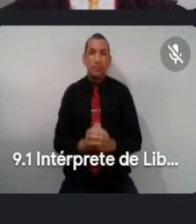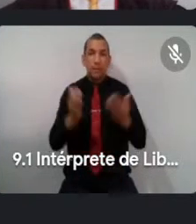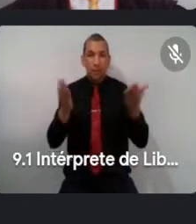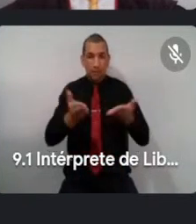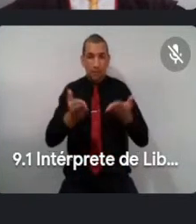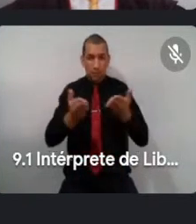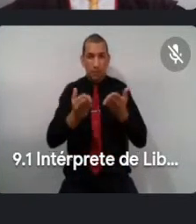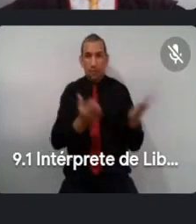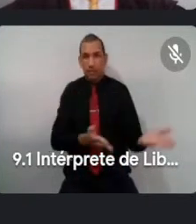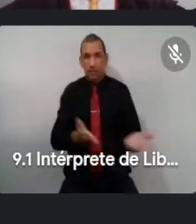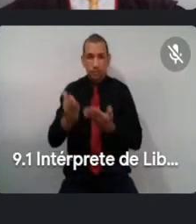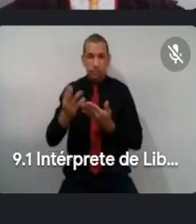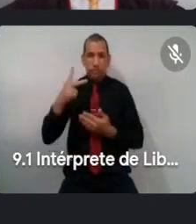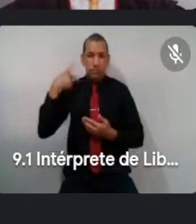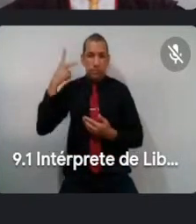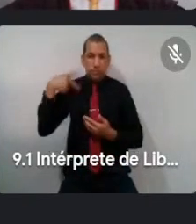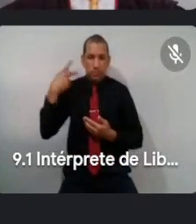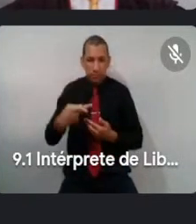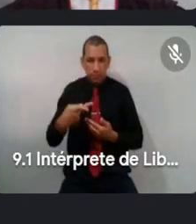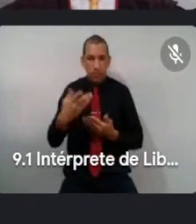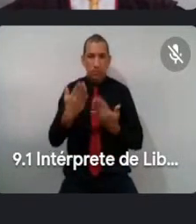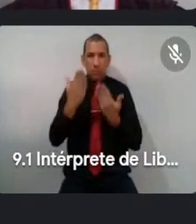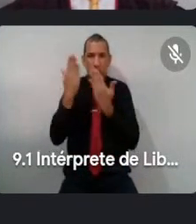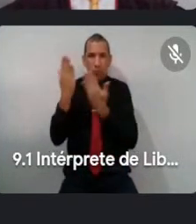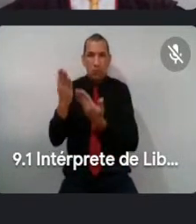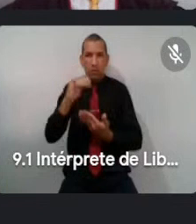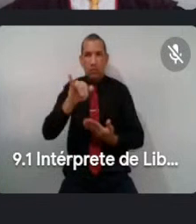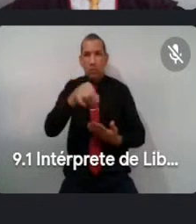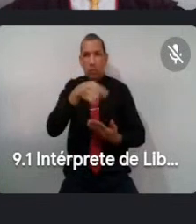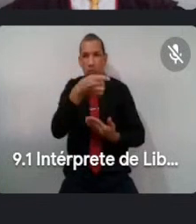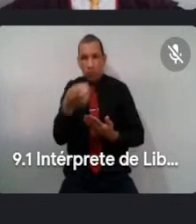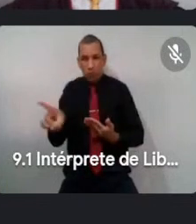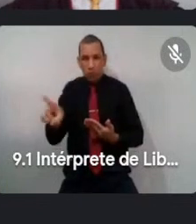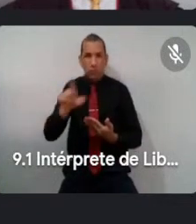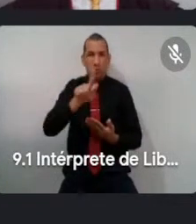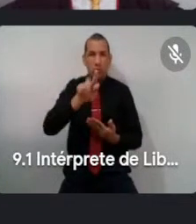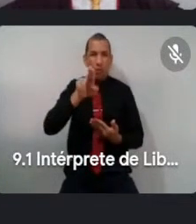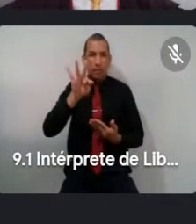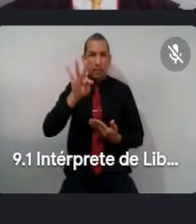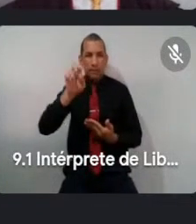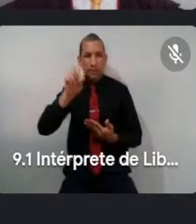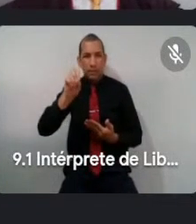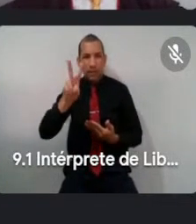procurador da república Dr João Gustavo de Almeida Seixas